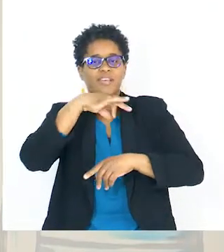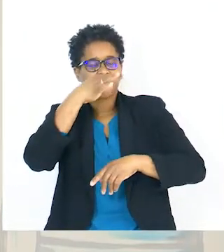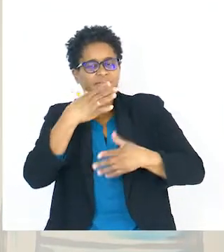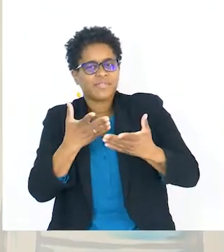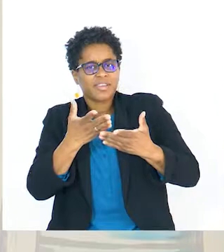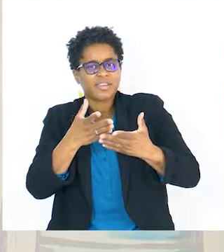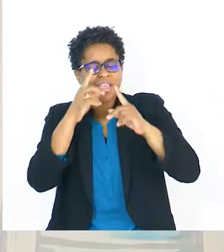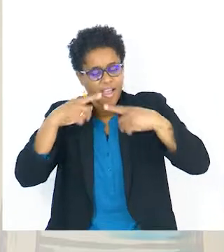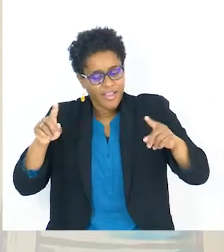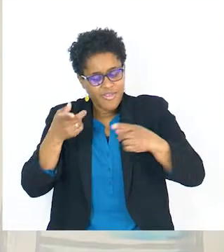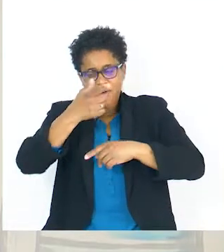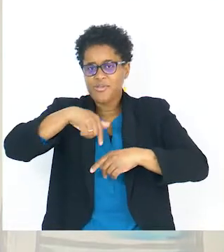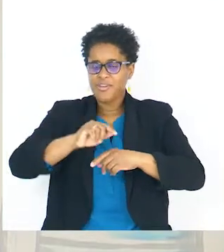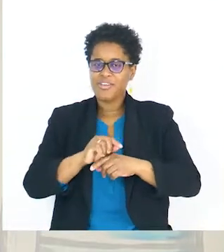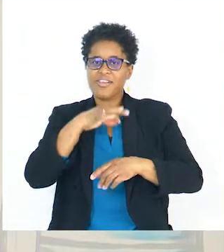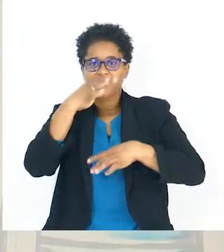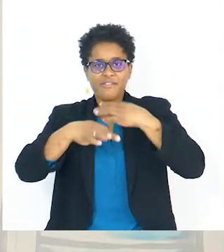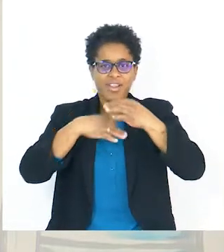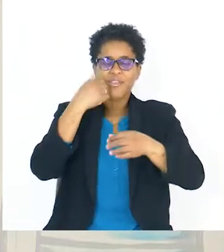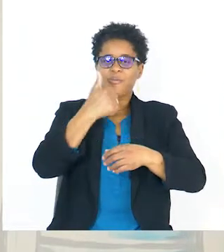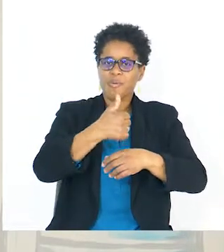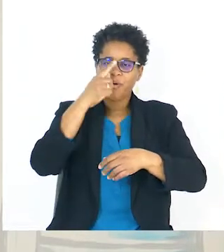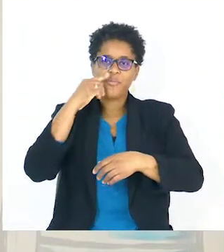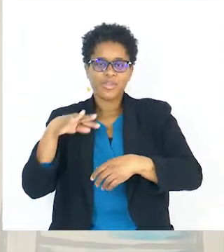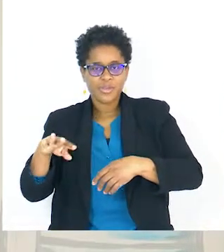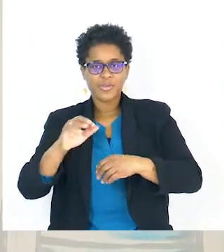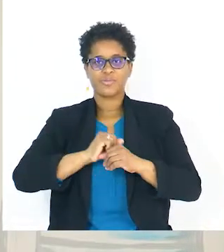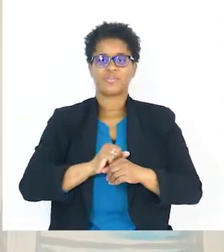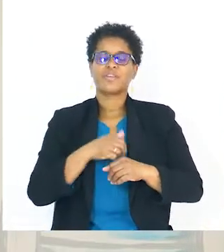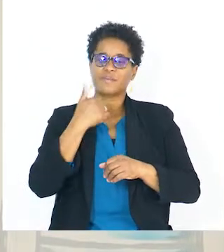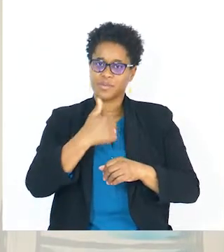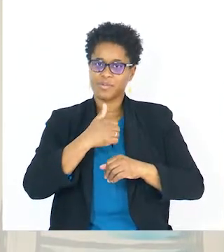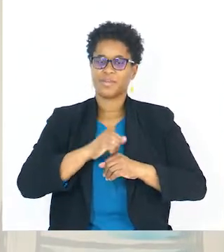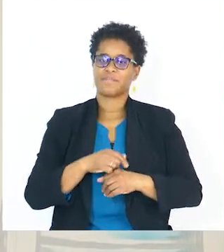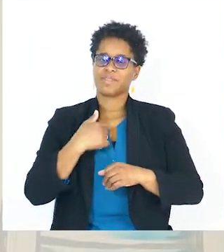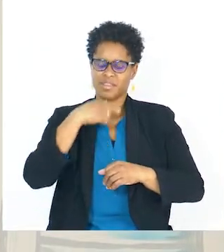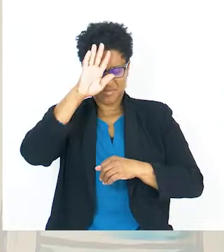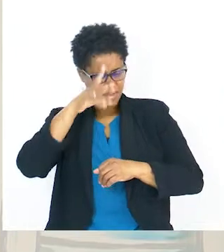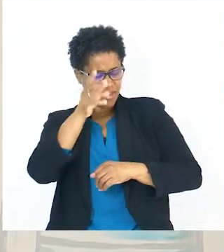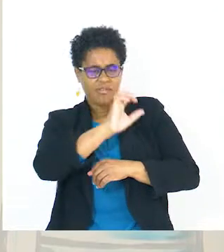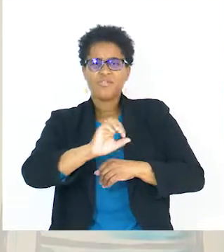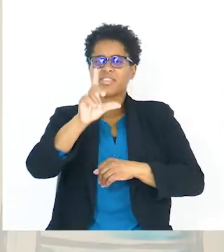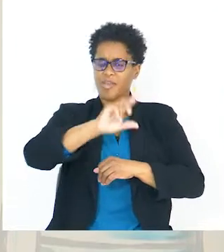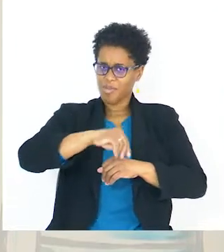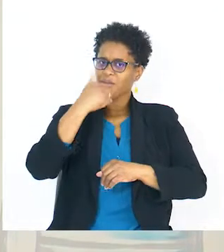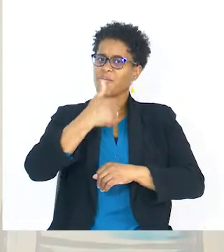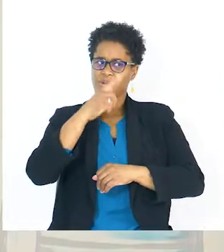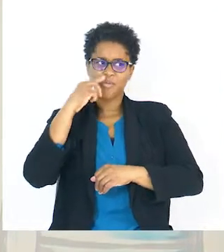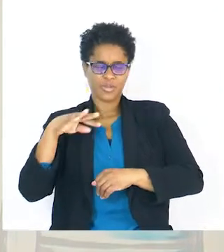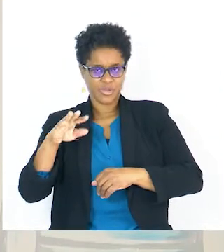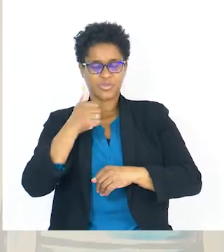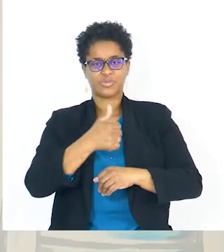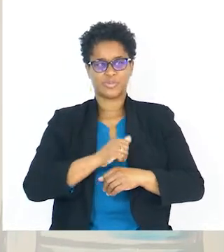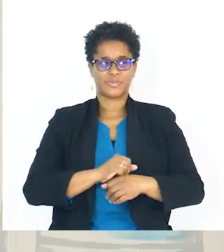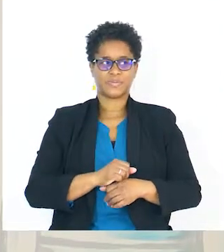dizia a nossa canção? Falava do bom menino. Muito bem, eu sei que vocês também são os